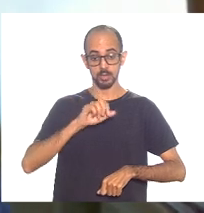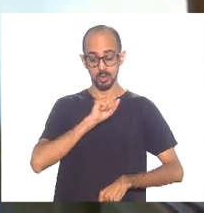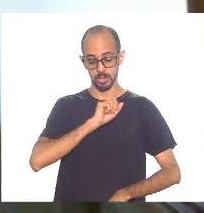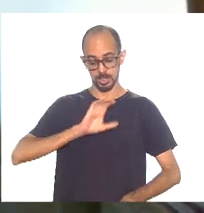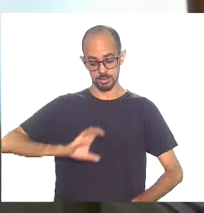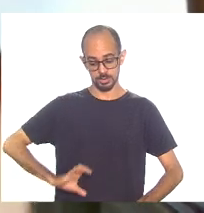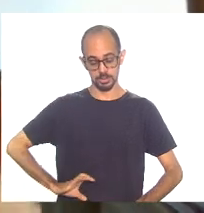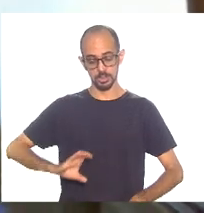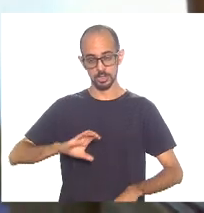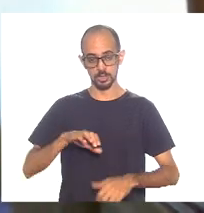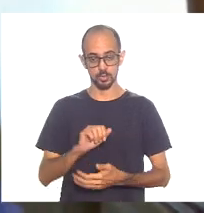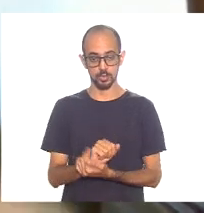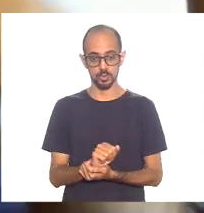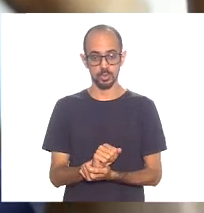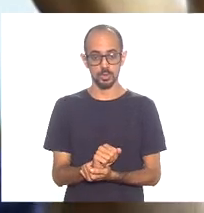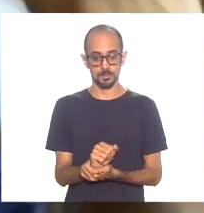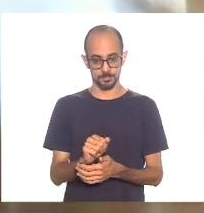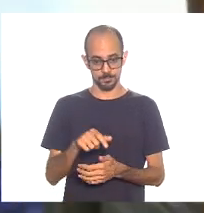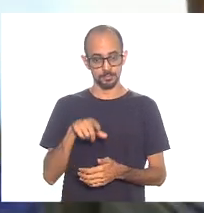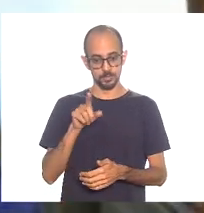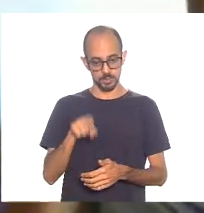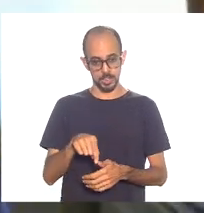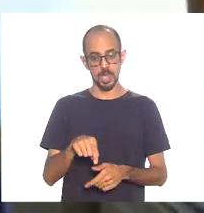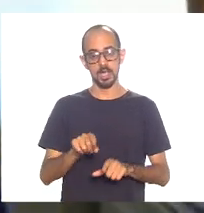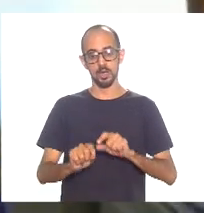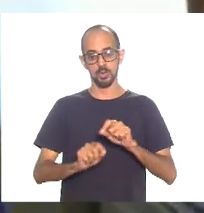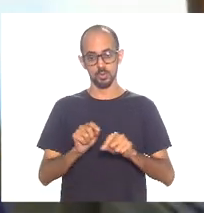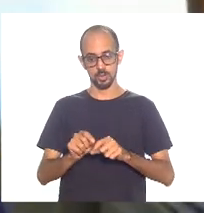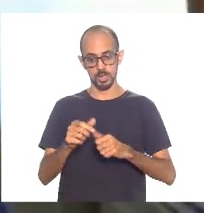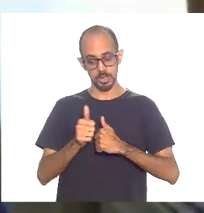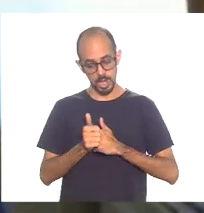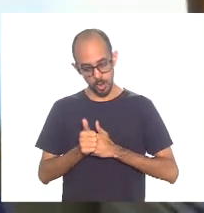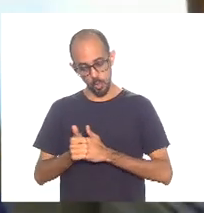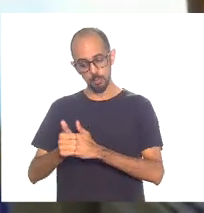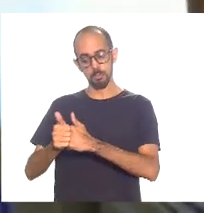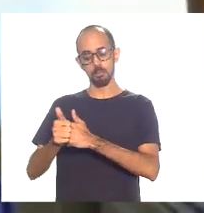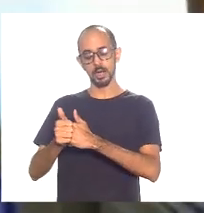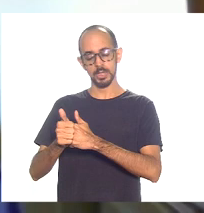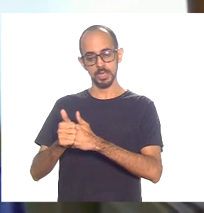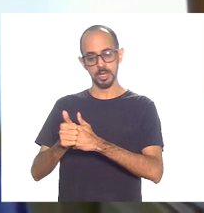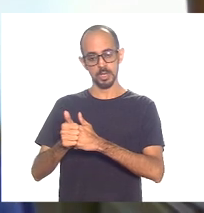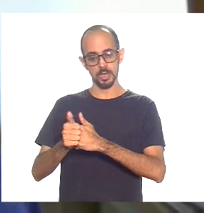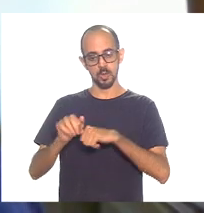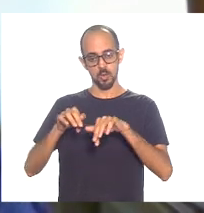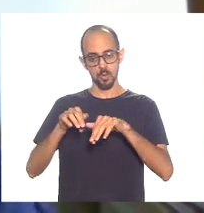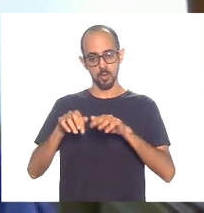Siciliano, e este segue o roteiro do projeto original, é que